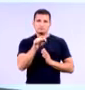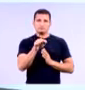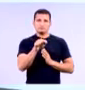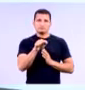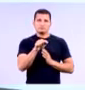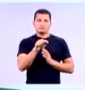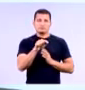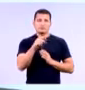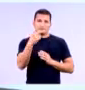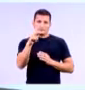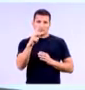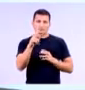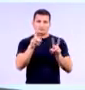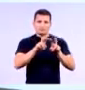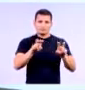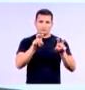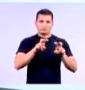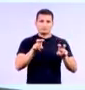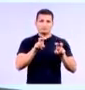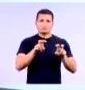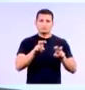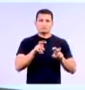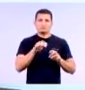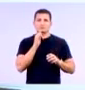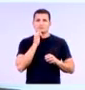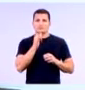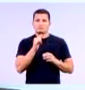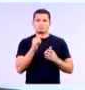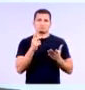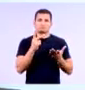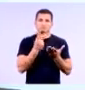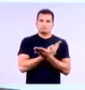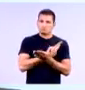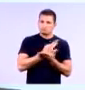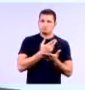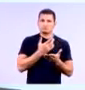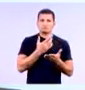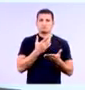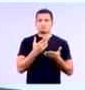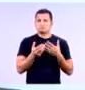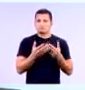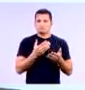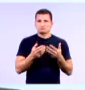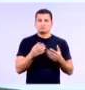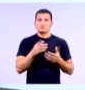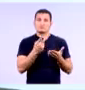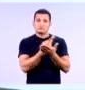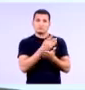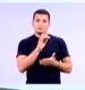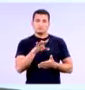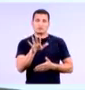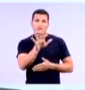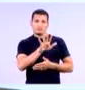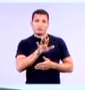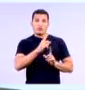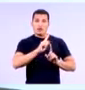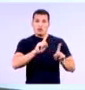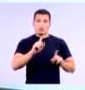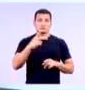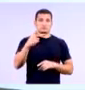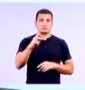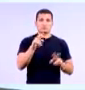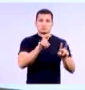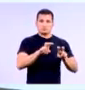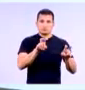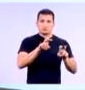roda no seu computador. Então, se alguma coisa acontecer errado, vai acontecer errado na máquina virtual e não no seu computador. Isso